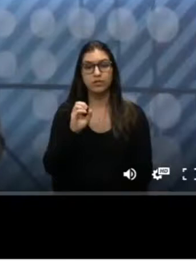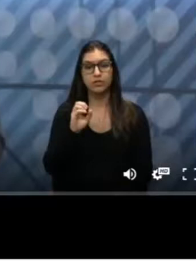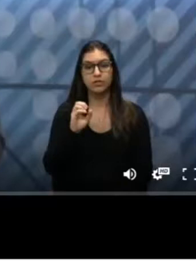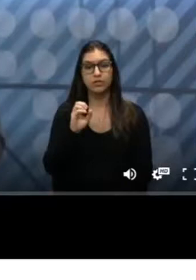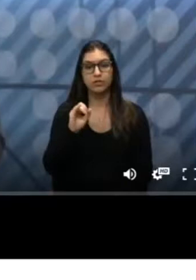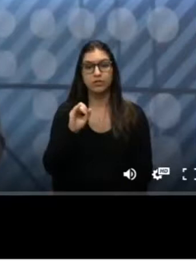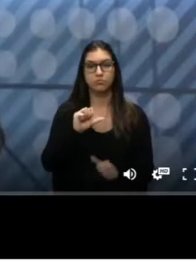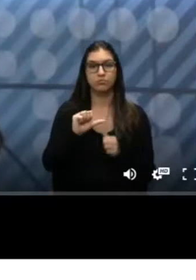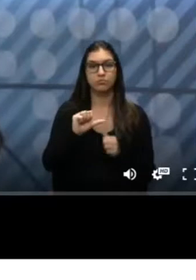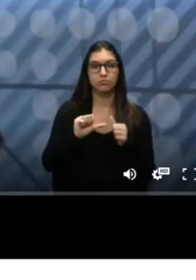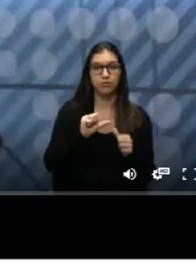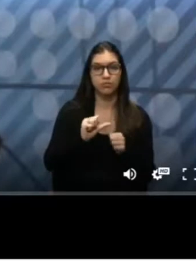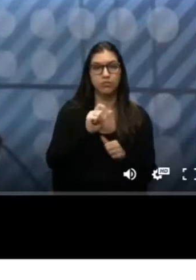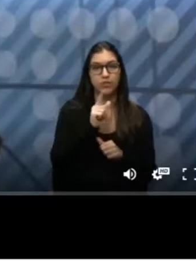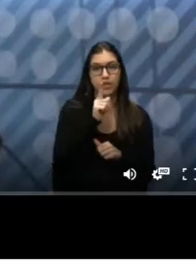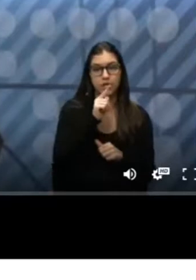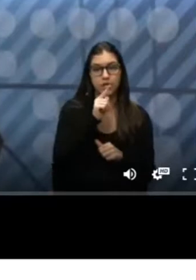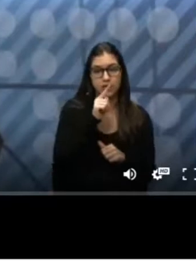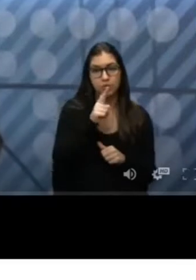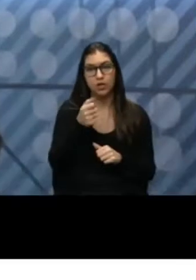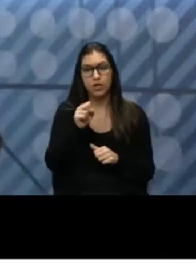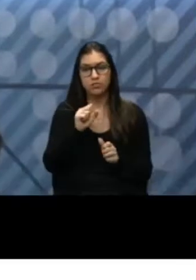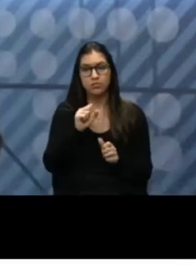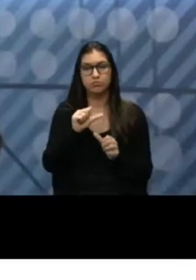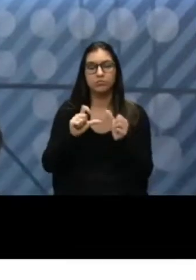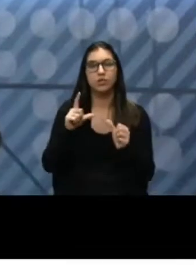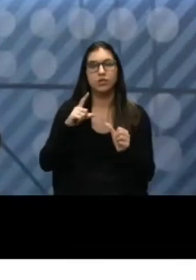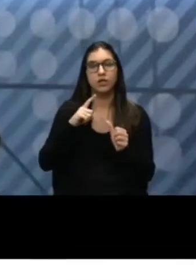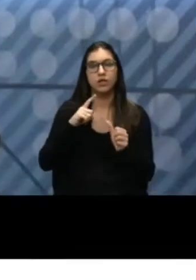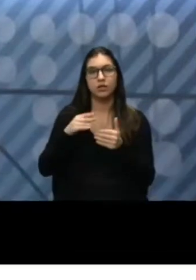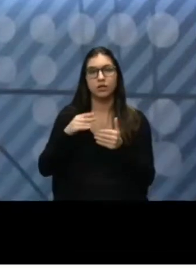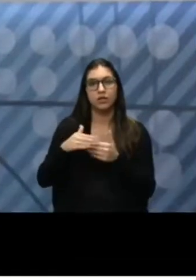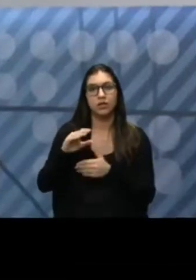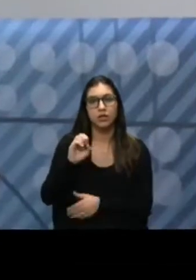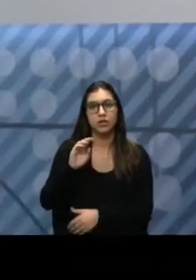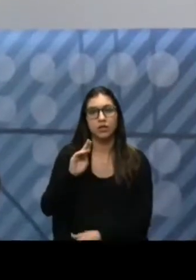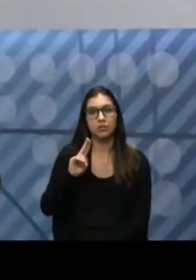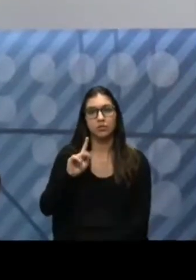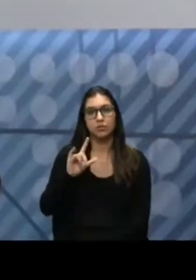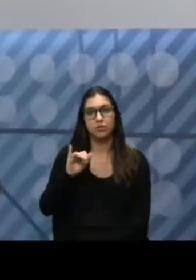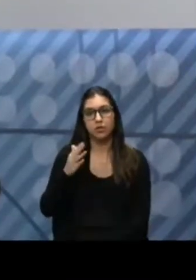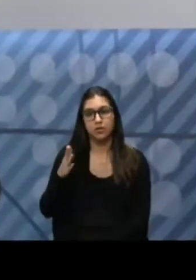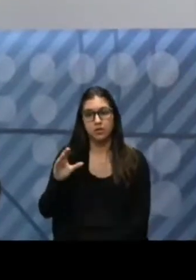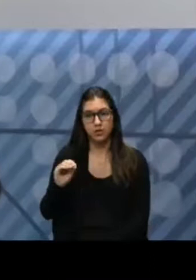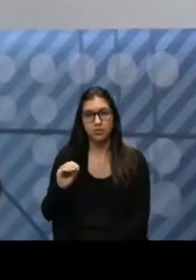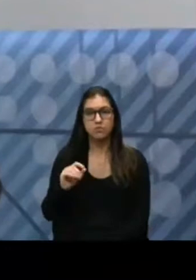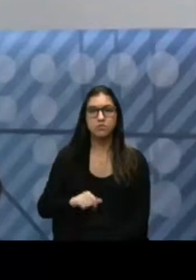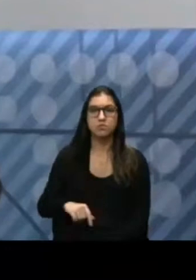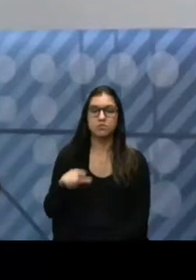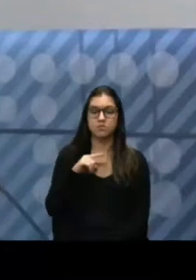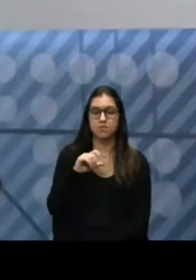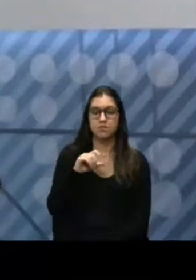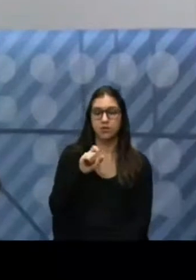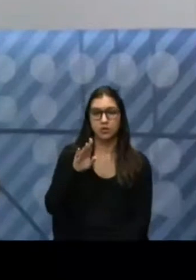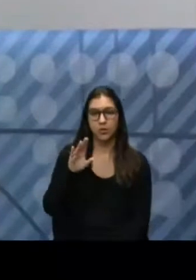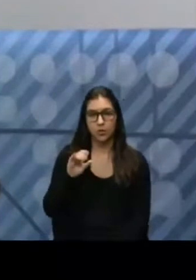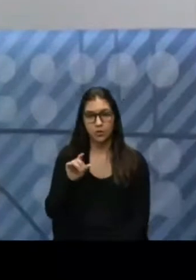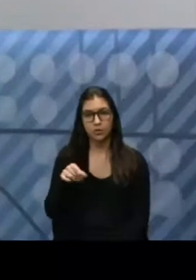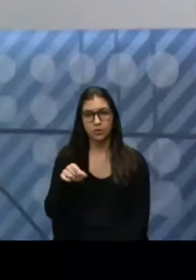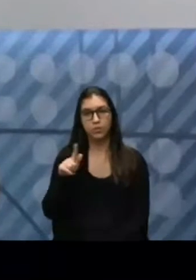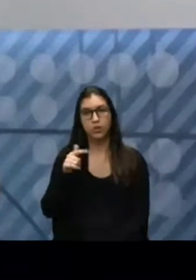novo. Líquido para o estado gasoso, nós temos o ponto de ebulição. E quando ele passa do estado sólido para o